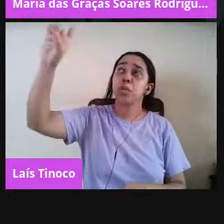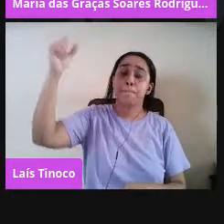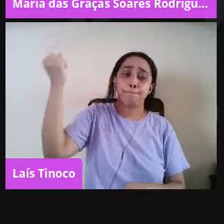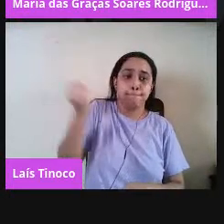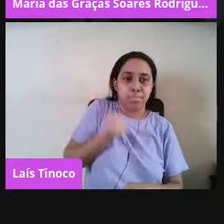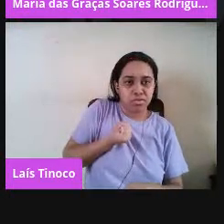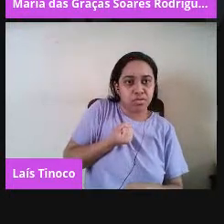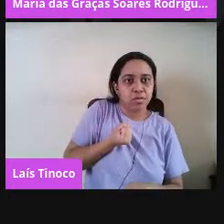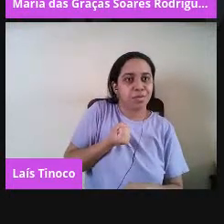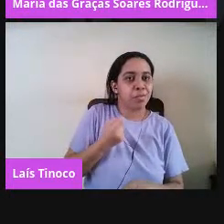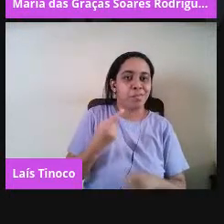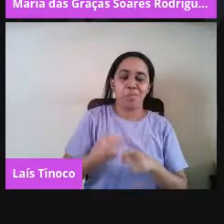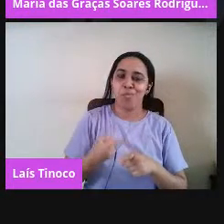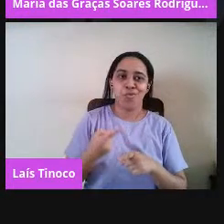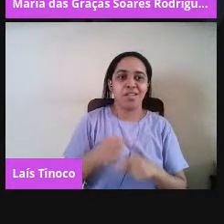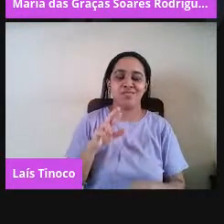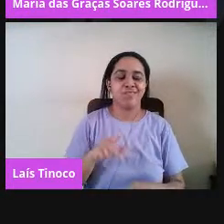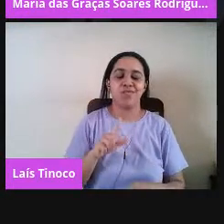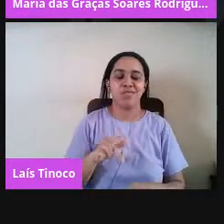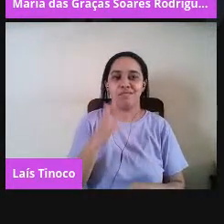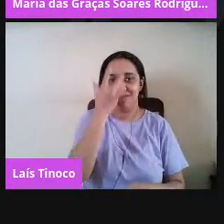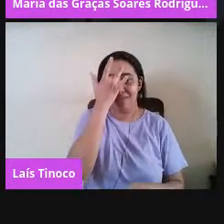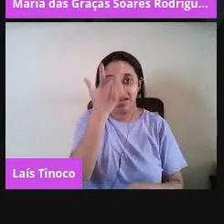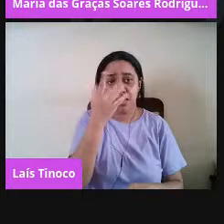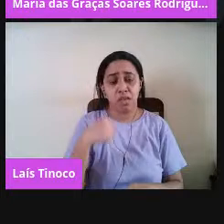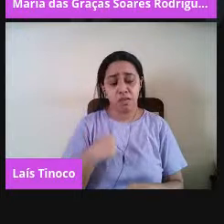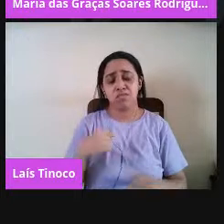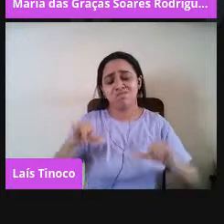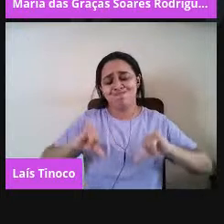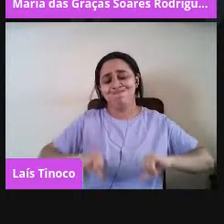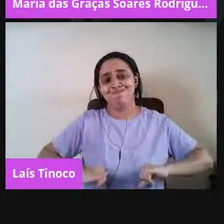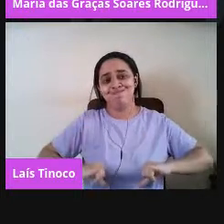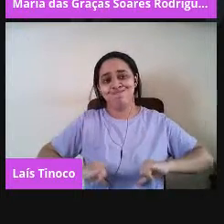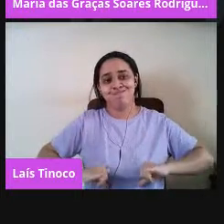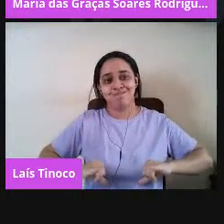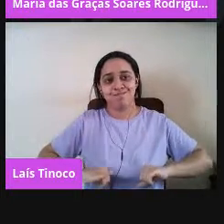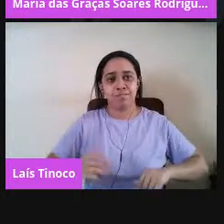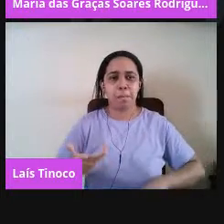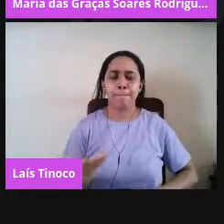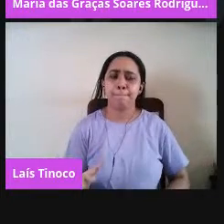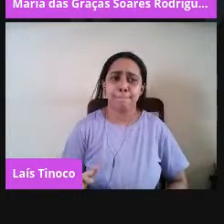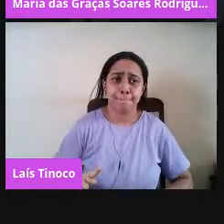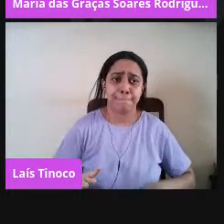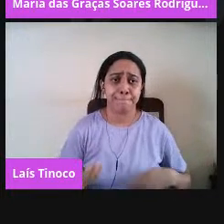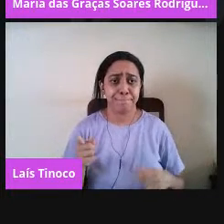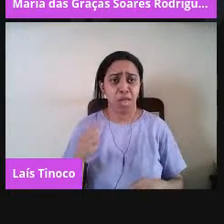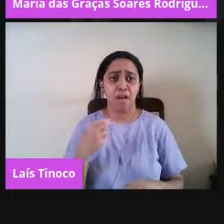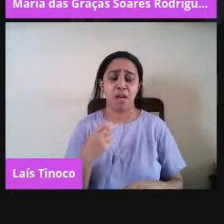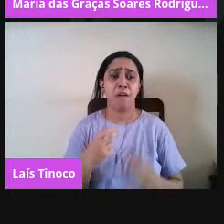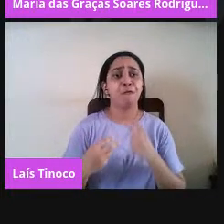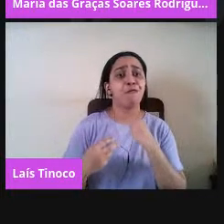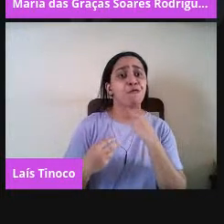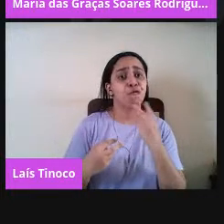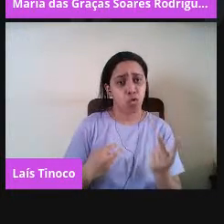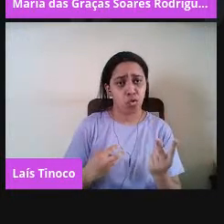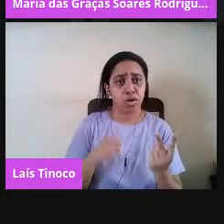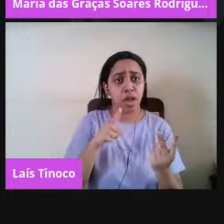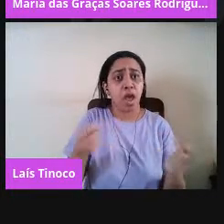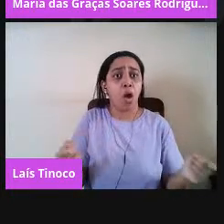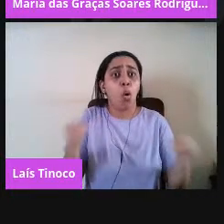gente, porque não é fácil, eu estou sofrendo. Então, ele contra, na voz dele aí, é um